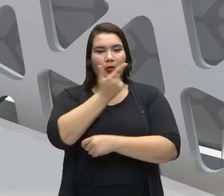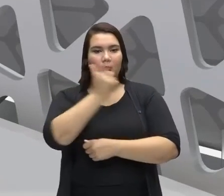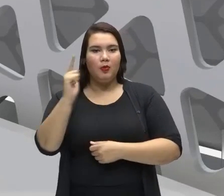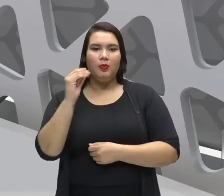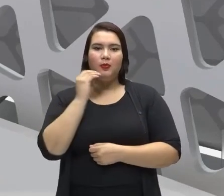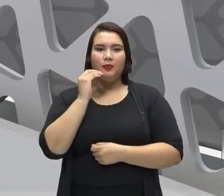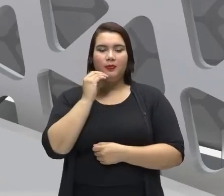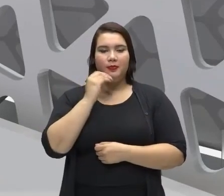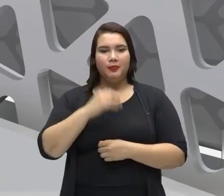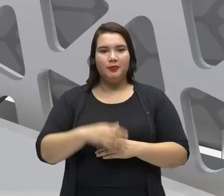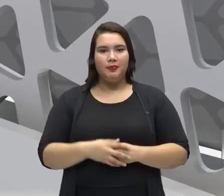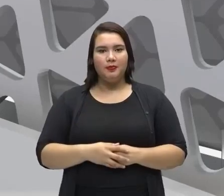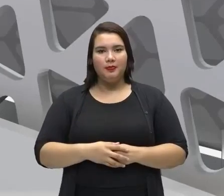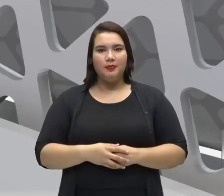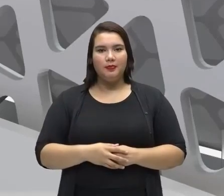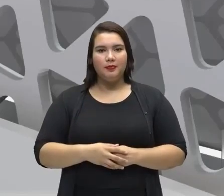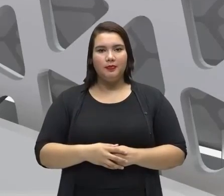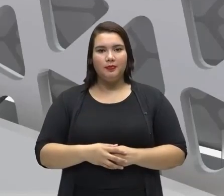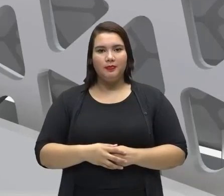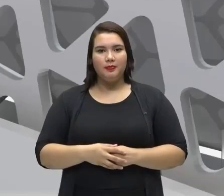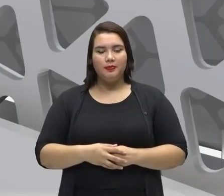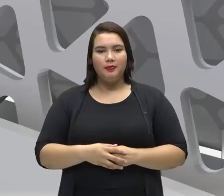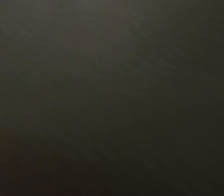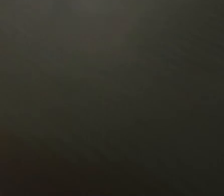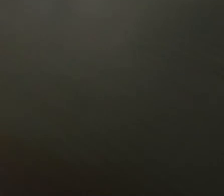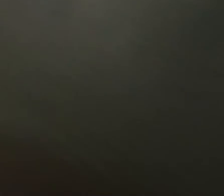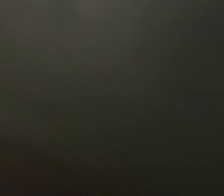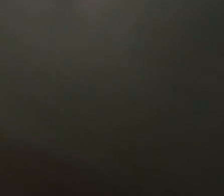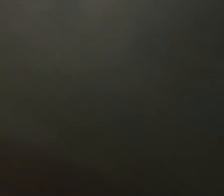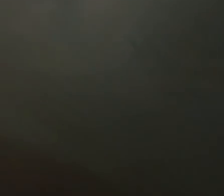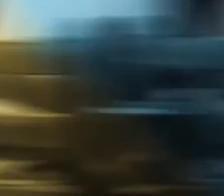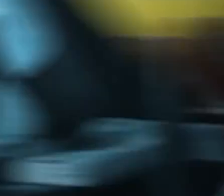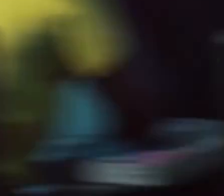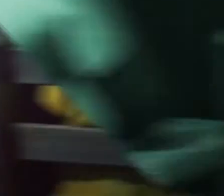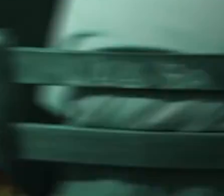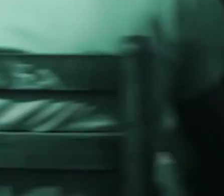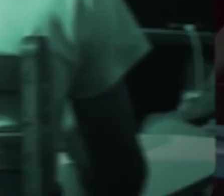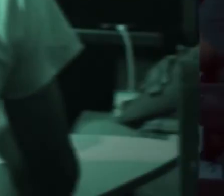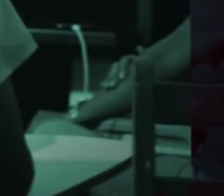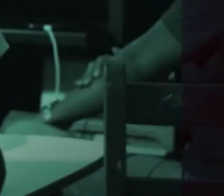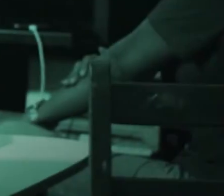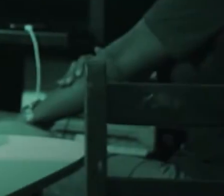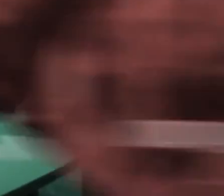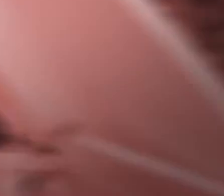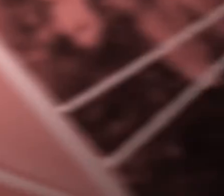encontrá-lo aí numa próxima aula. Até a próxima!